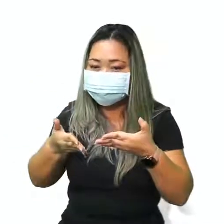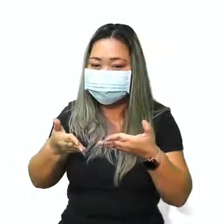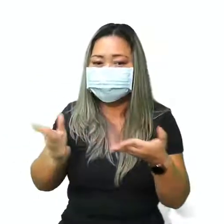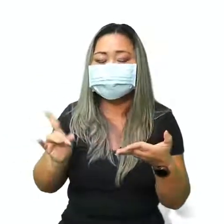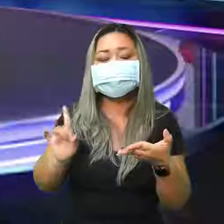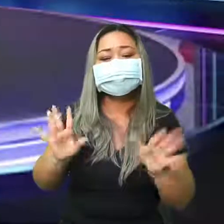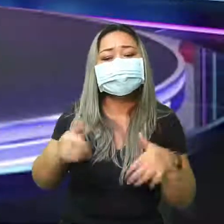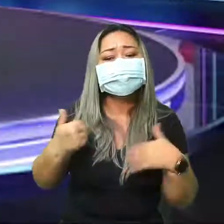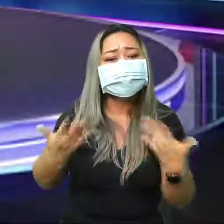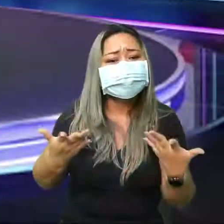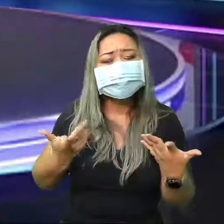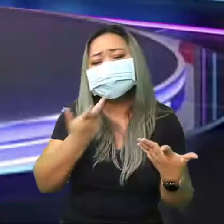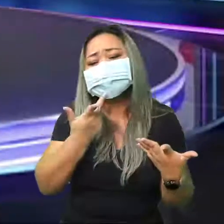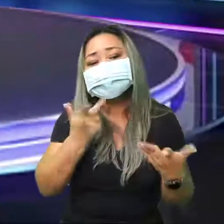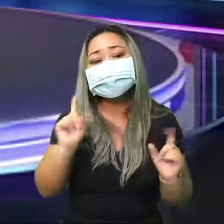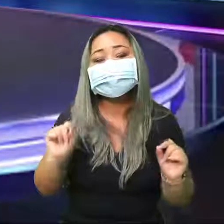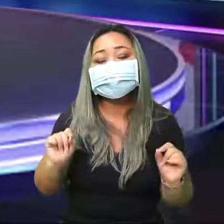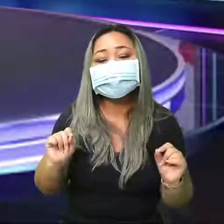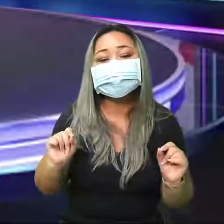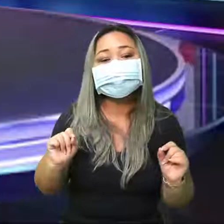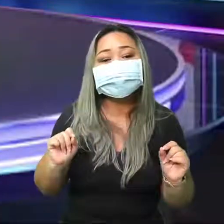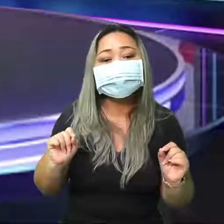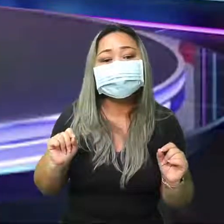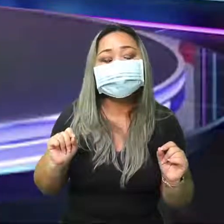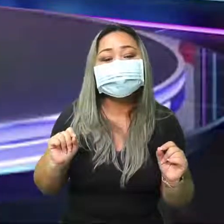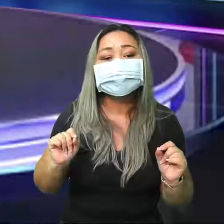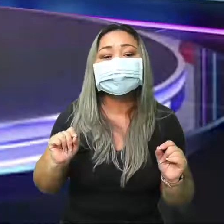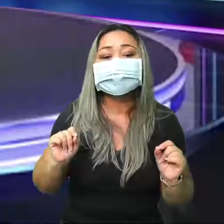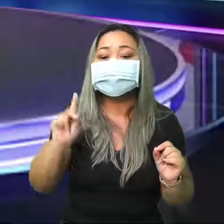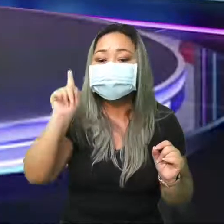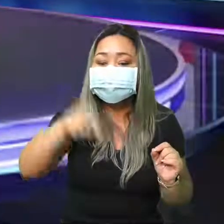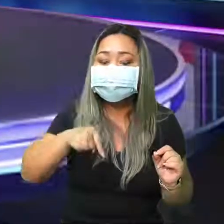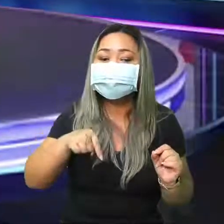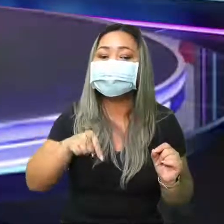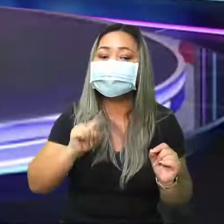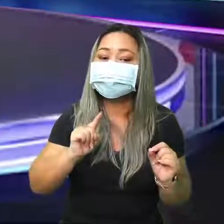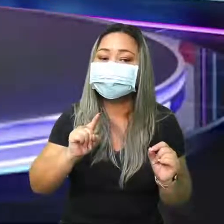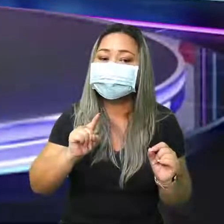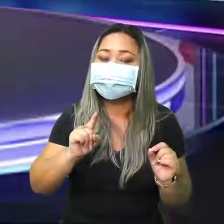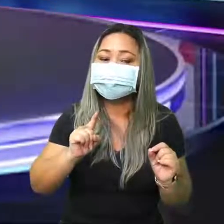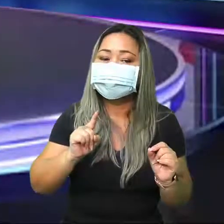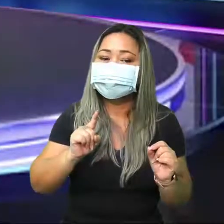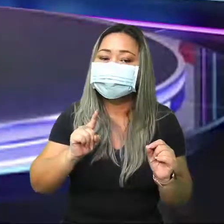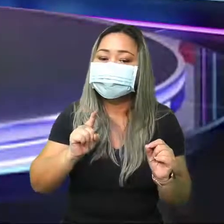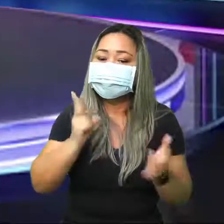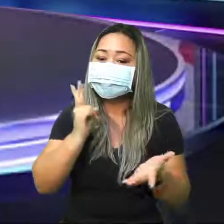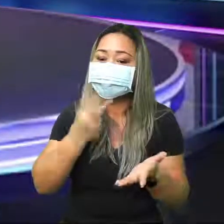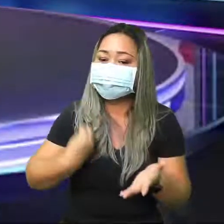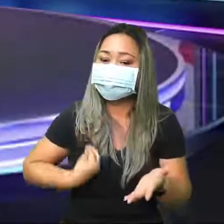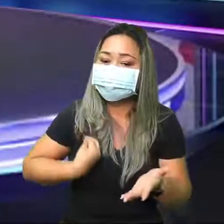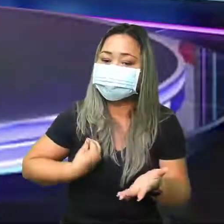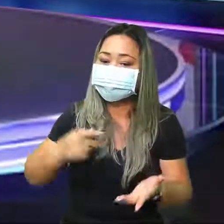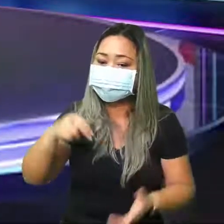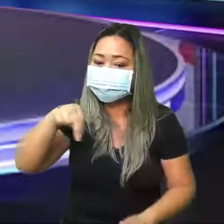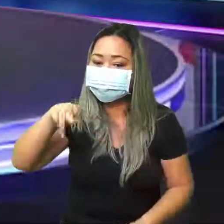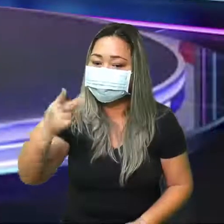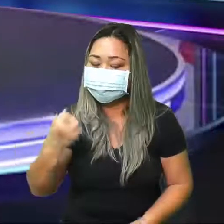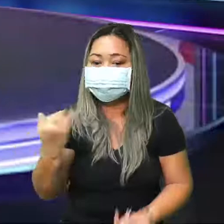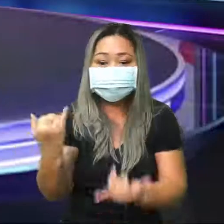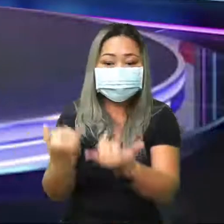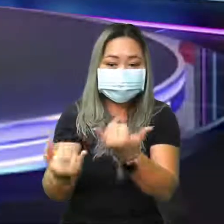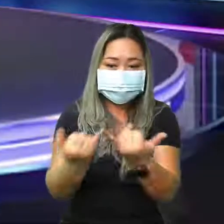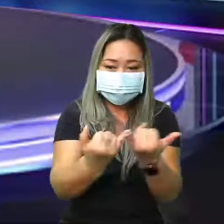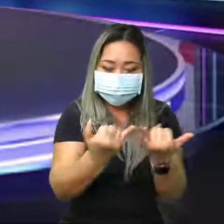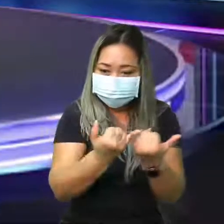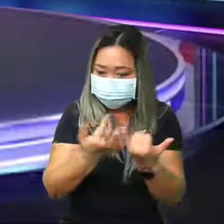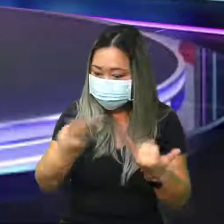aqui. Se a gente está falando, né, que a palavra-chave, devido à presença de nichos ecológicos muito